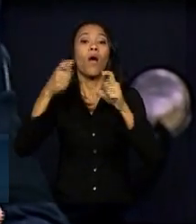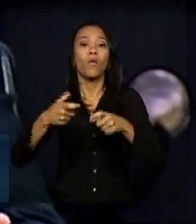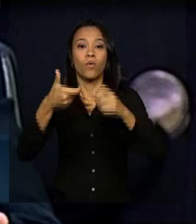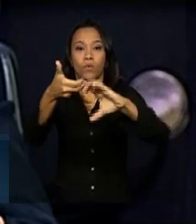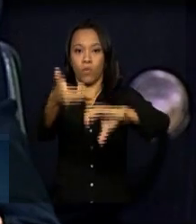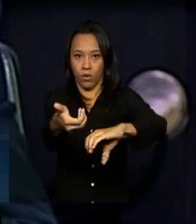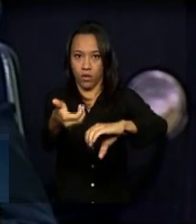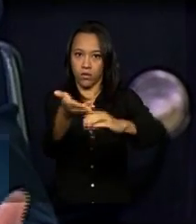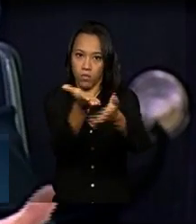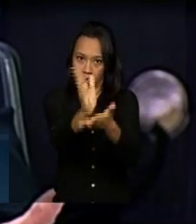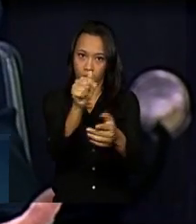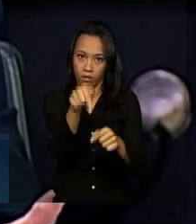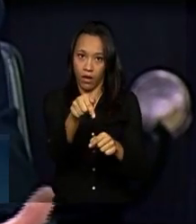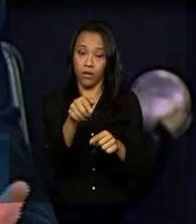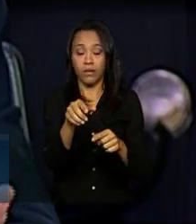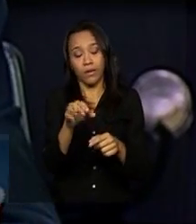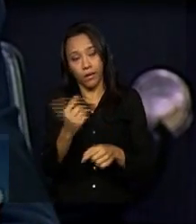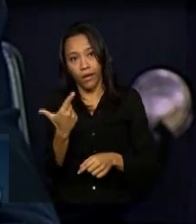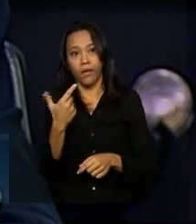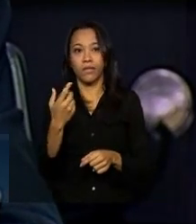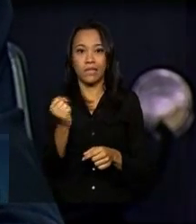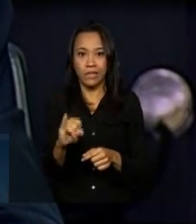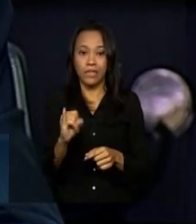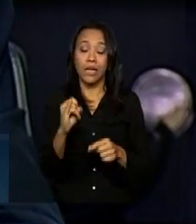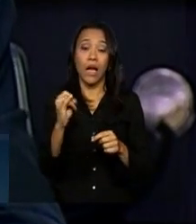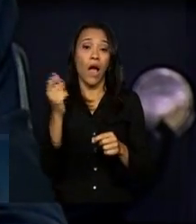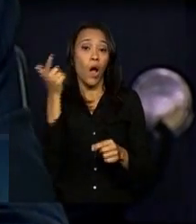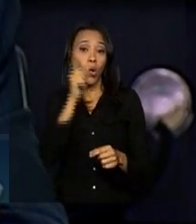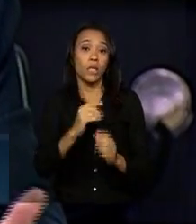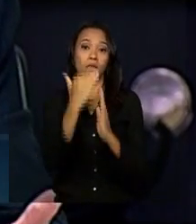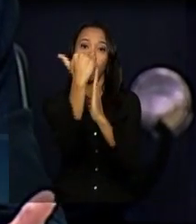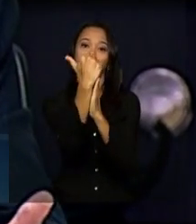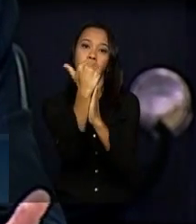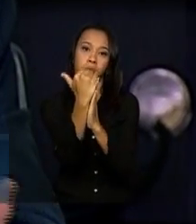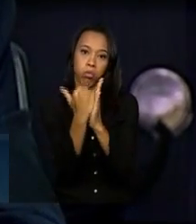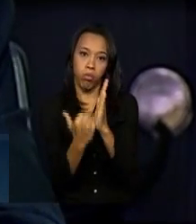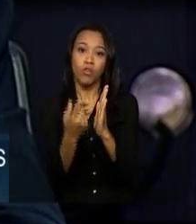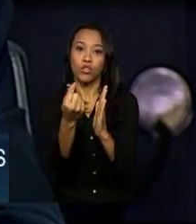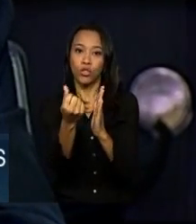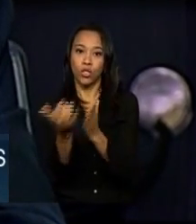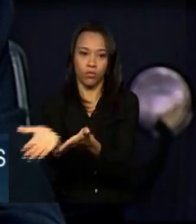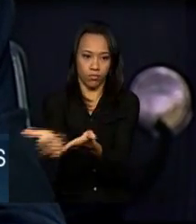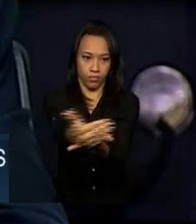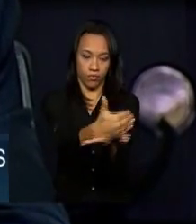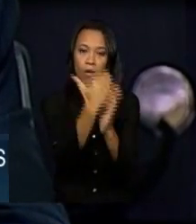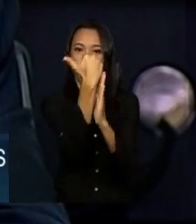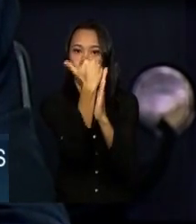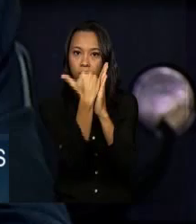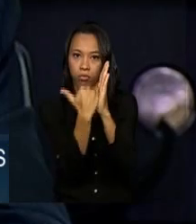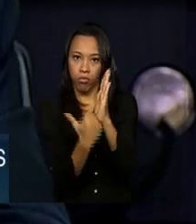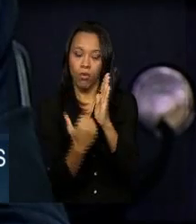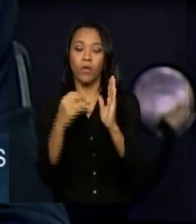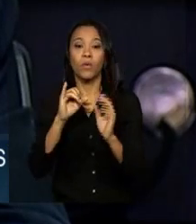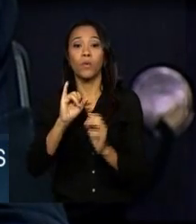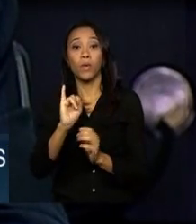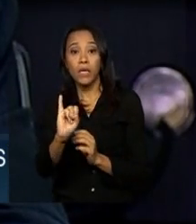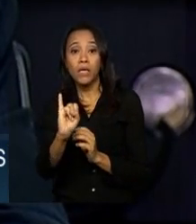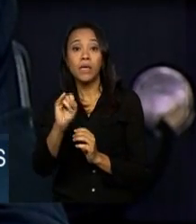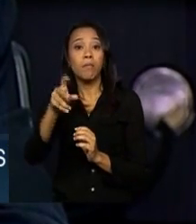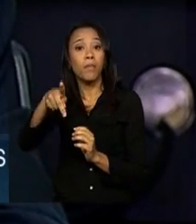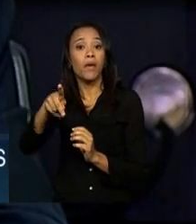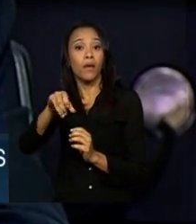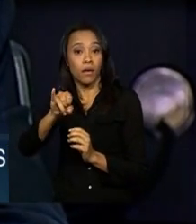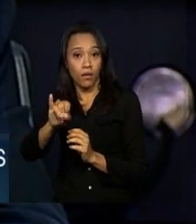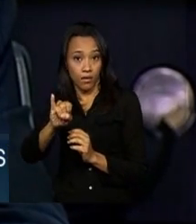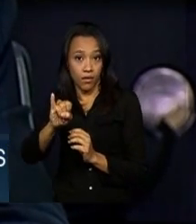haja uma possível queda momentânea na arrecadação tanto do Imposto de Renda quanto do do IPI eh os recursos